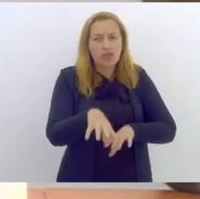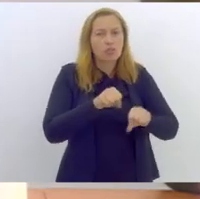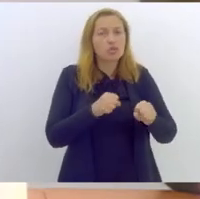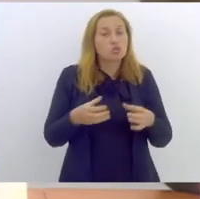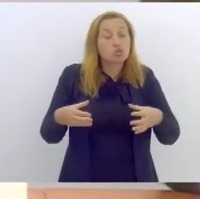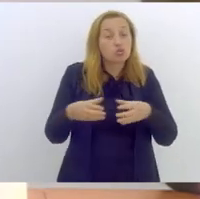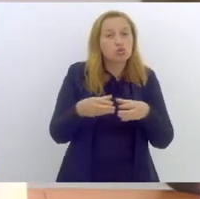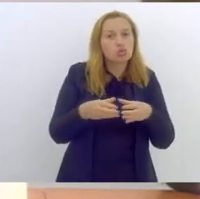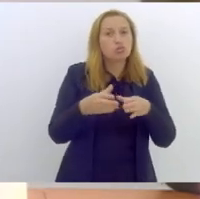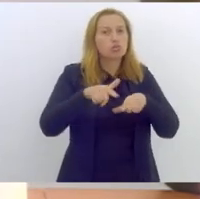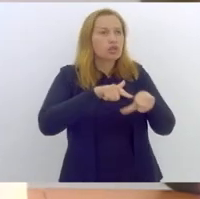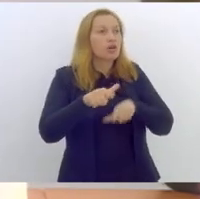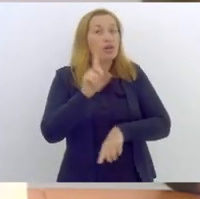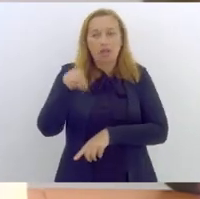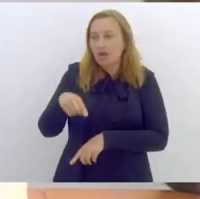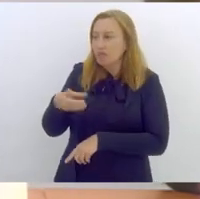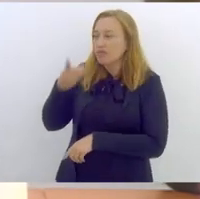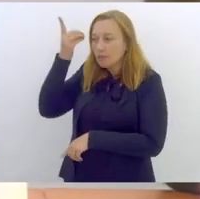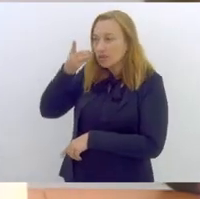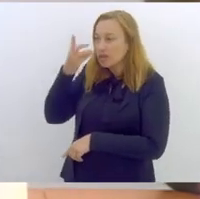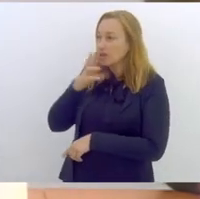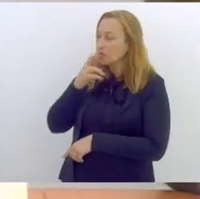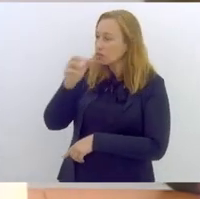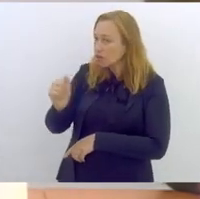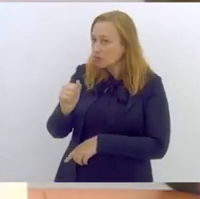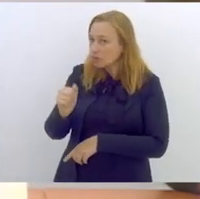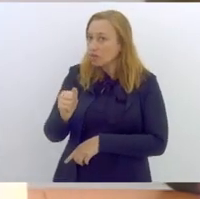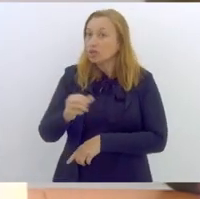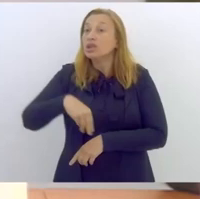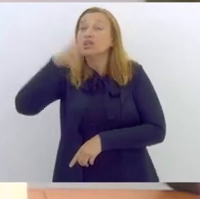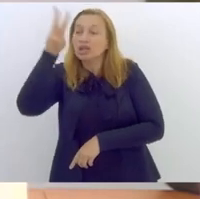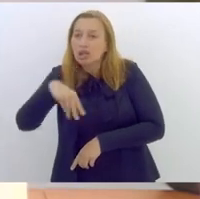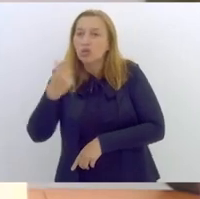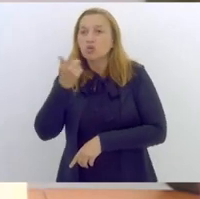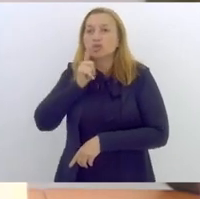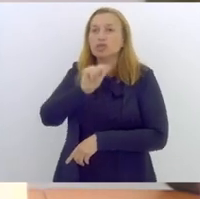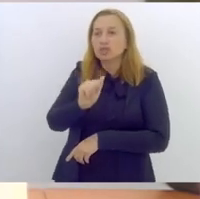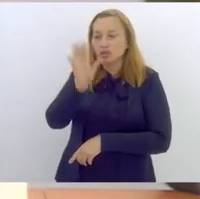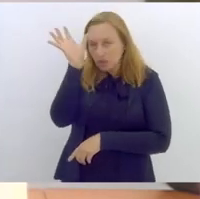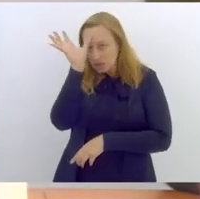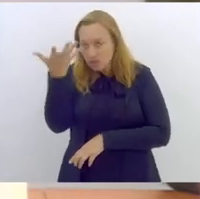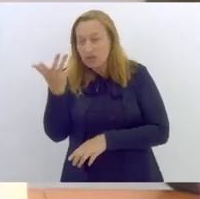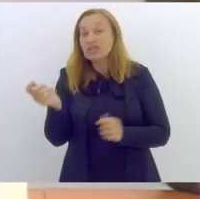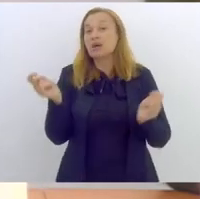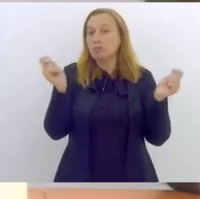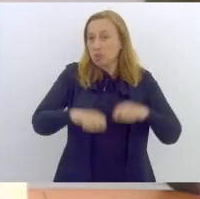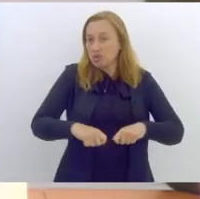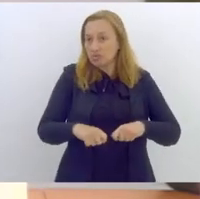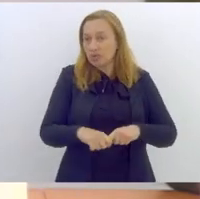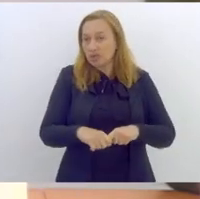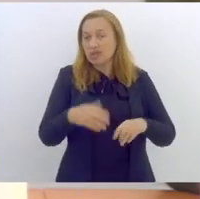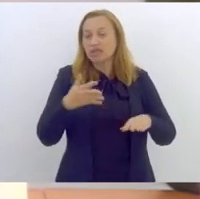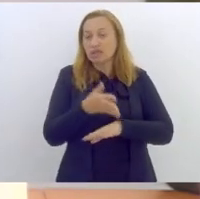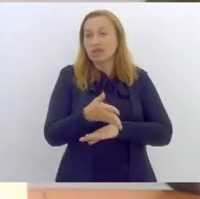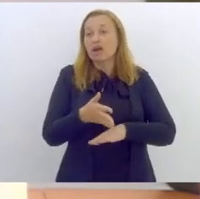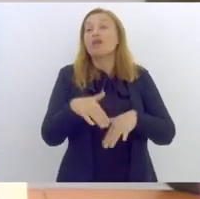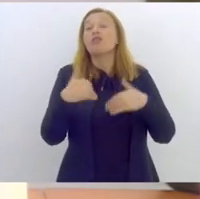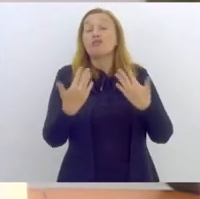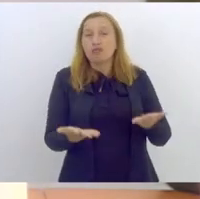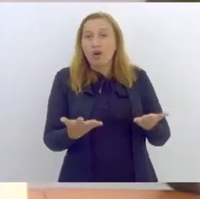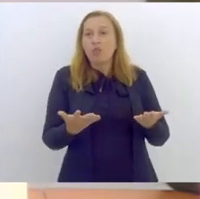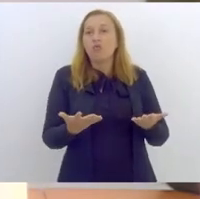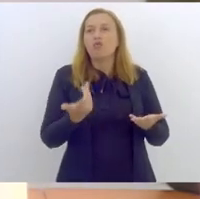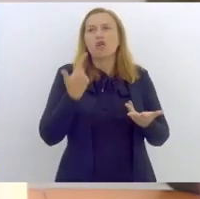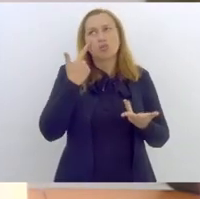de trabalho né Deputado Rodrigo como alguém foi até quem conseguiu solucionar essa possibilidade de entrar então vamos